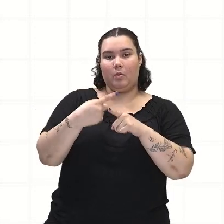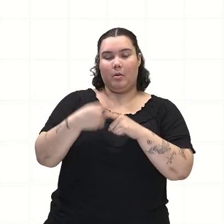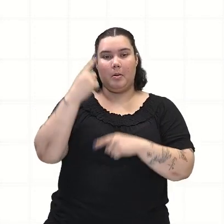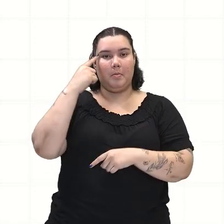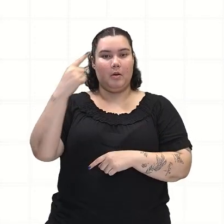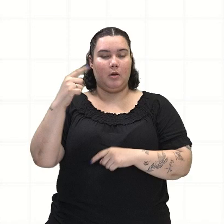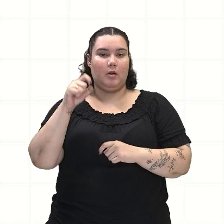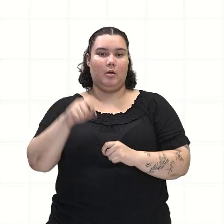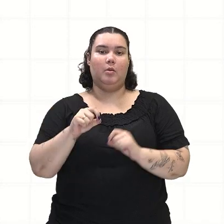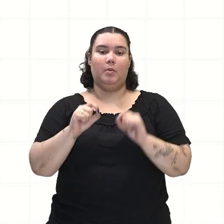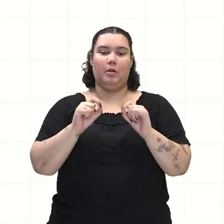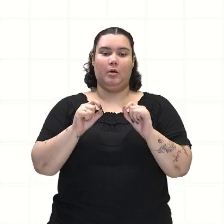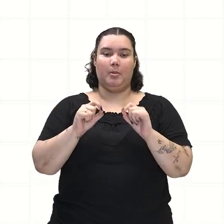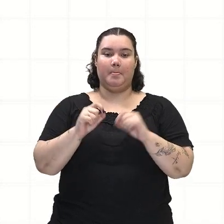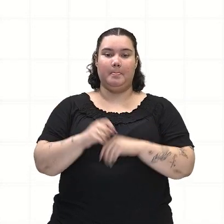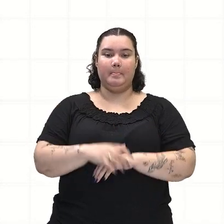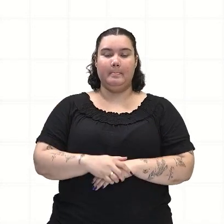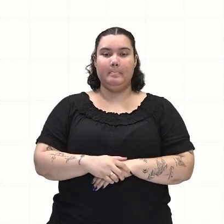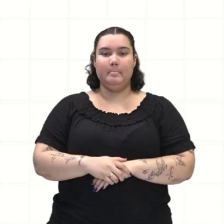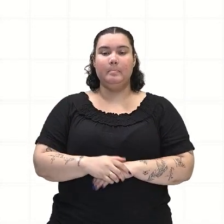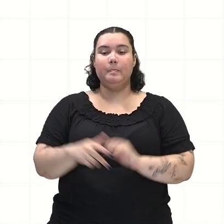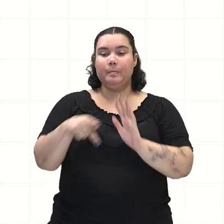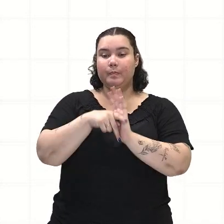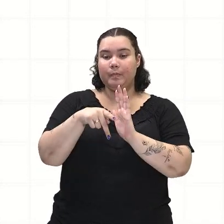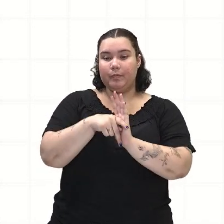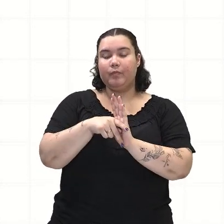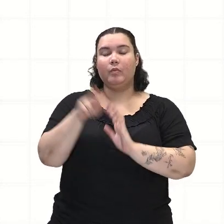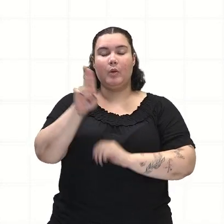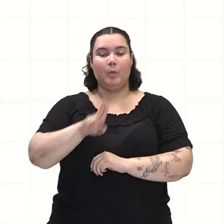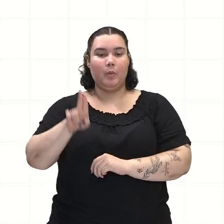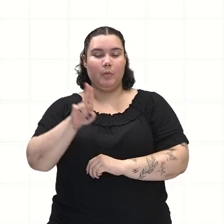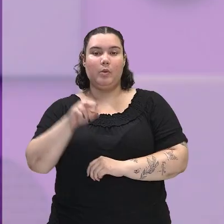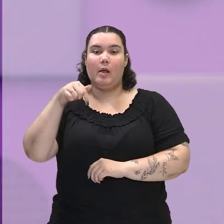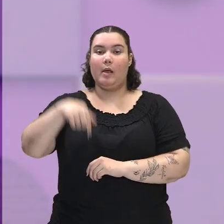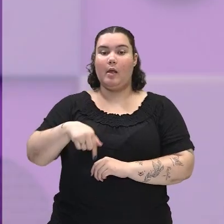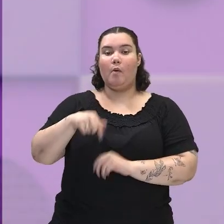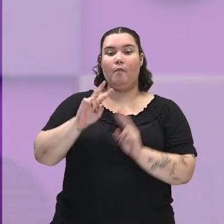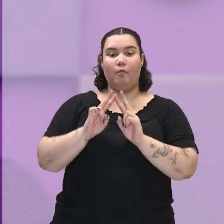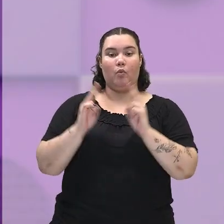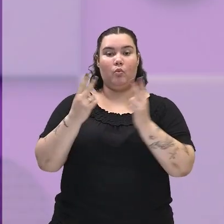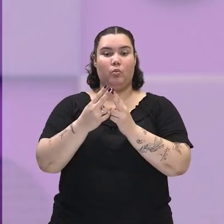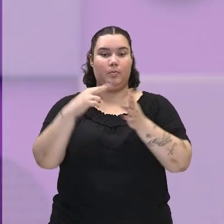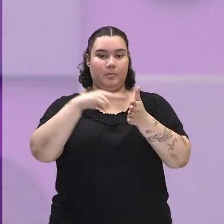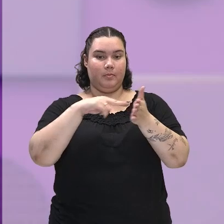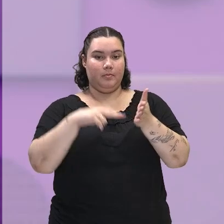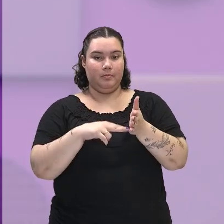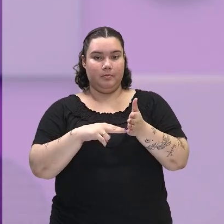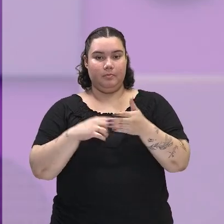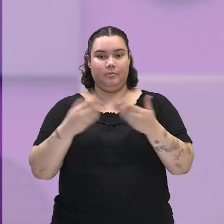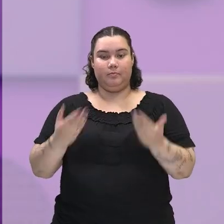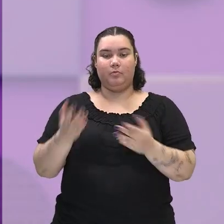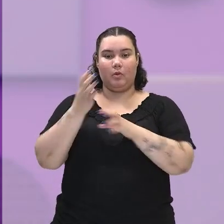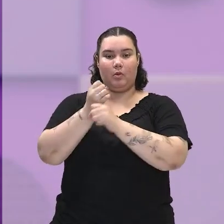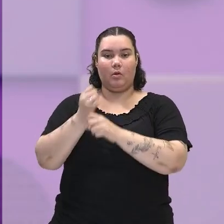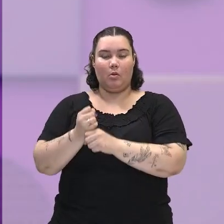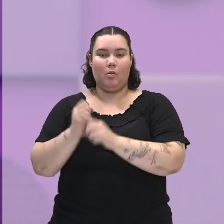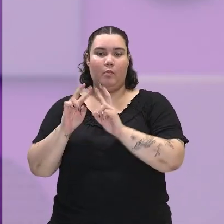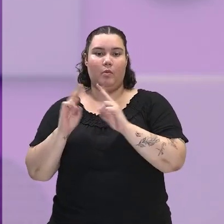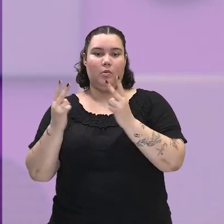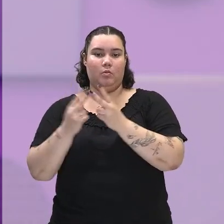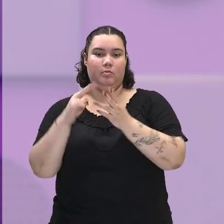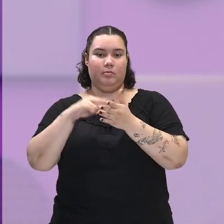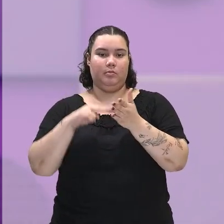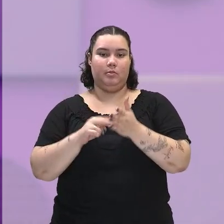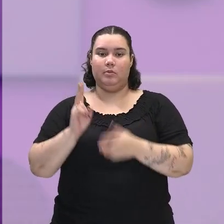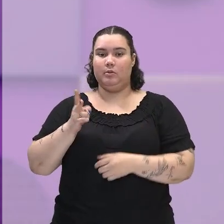mesmo do trabalho era trabalhar o volume do prisma. Como que eu calculo o volume do prisma?